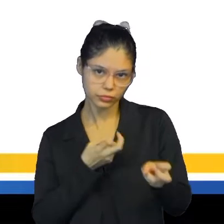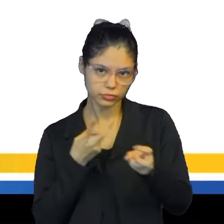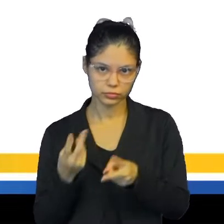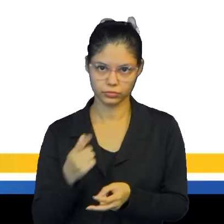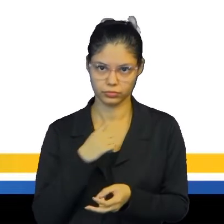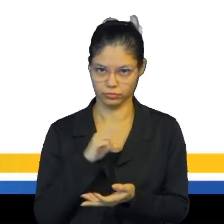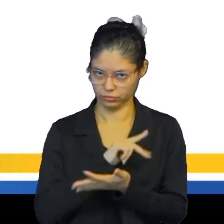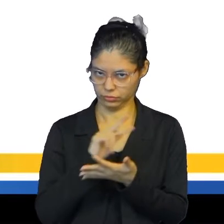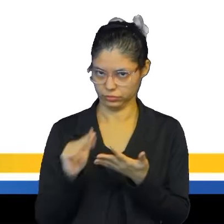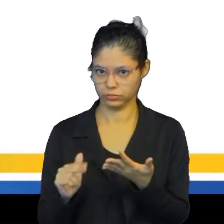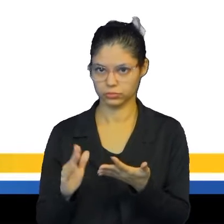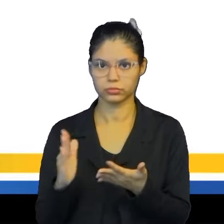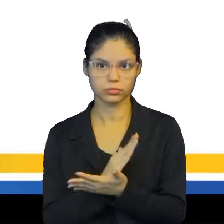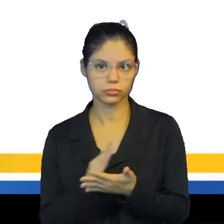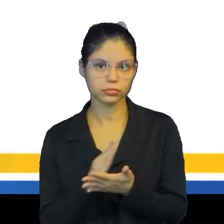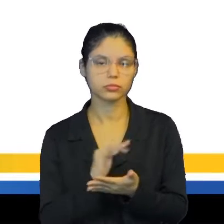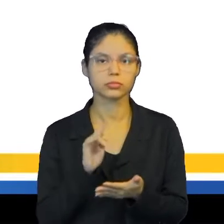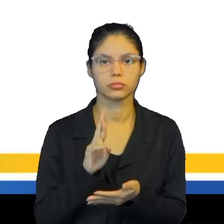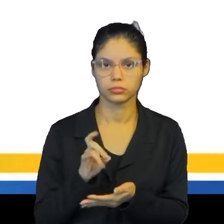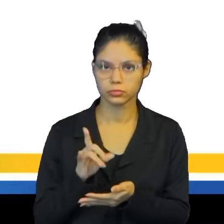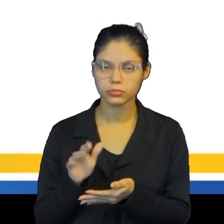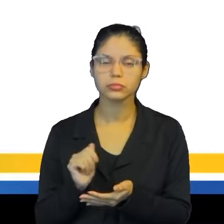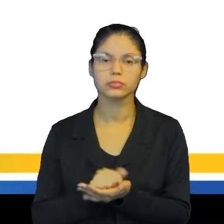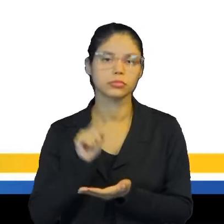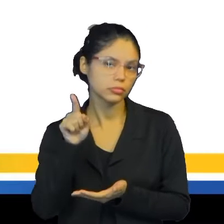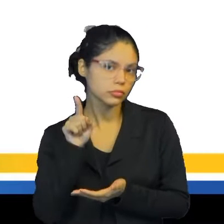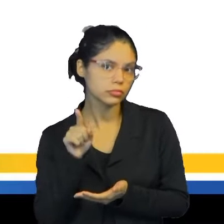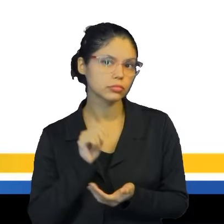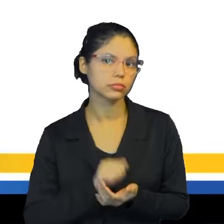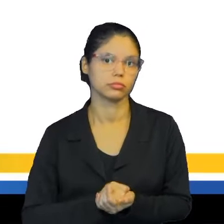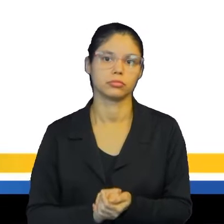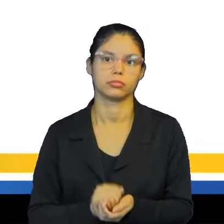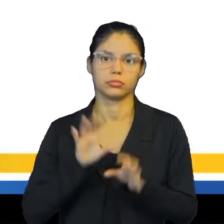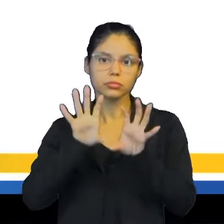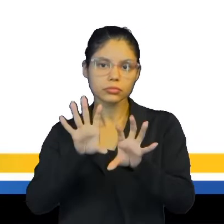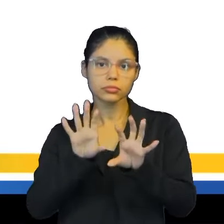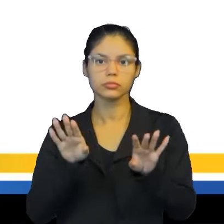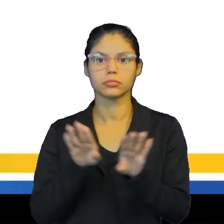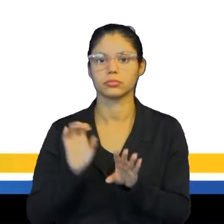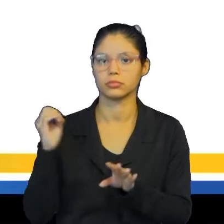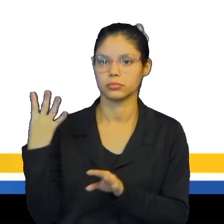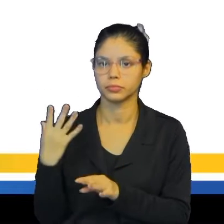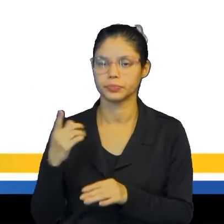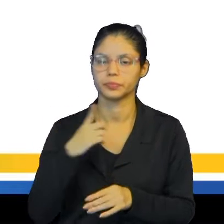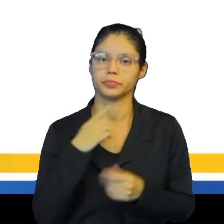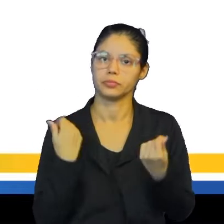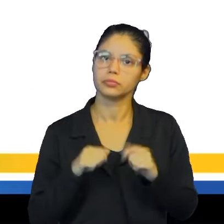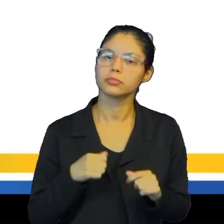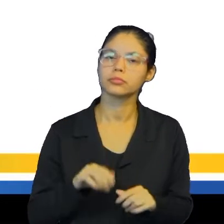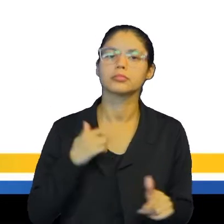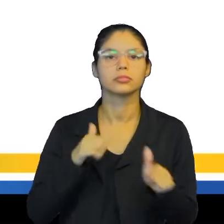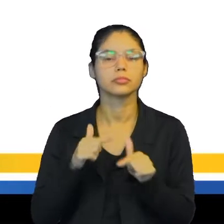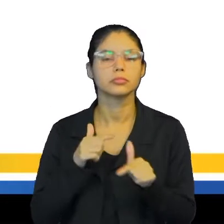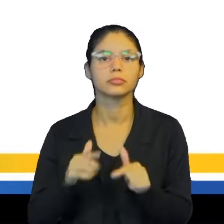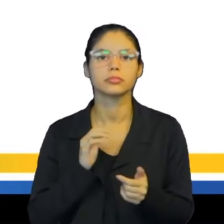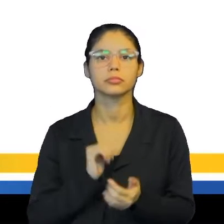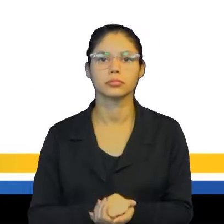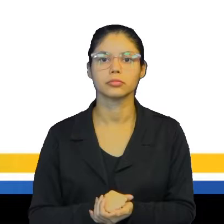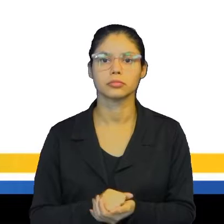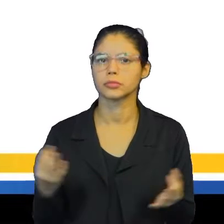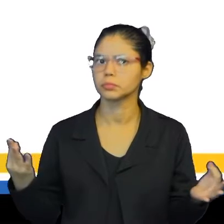observar que existem algumas formas geométricas ali. E essas formas geométricas, elas devem ser